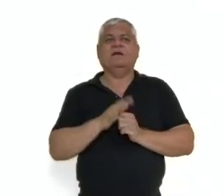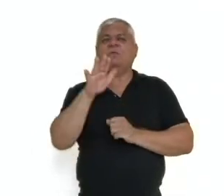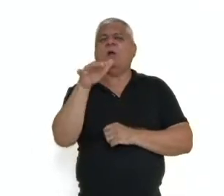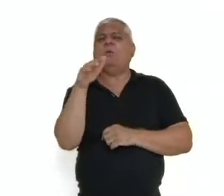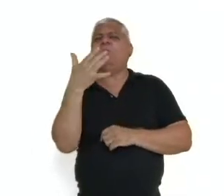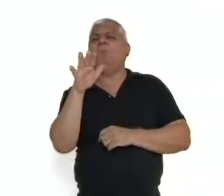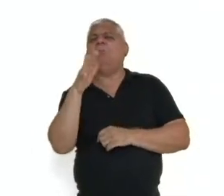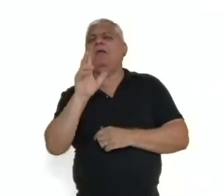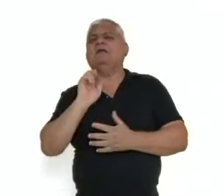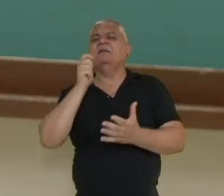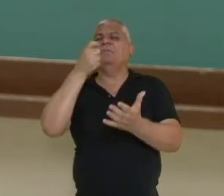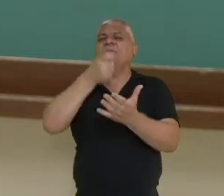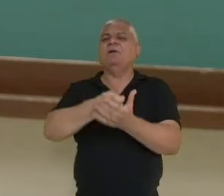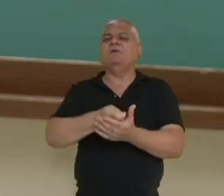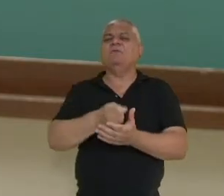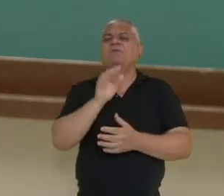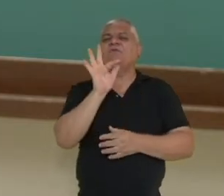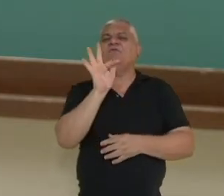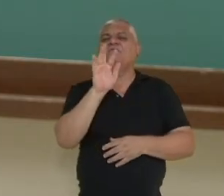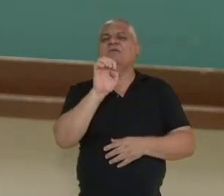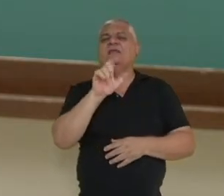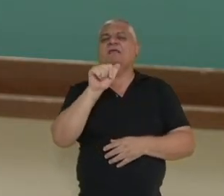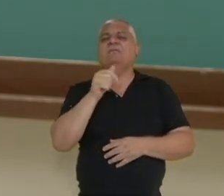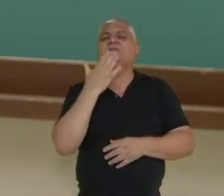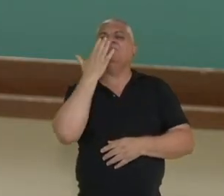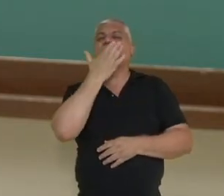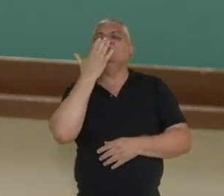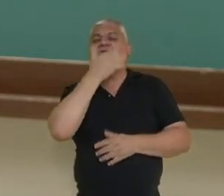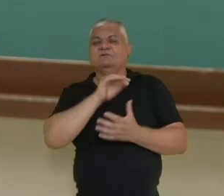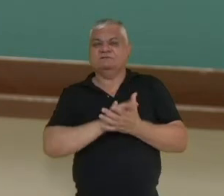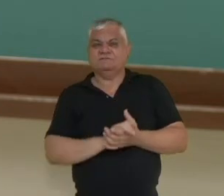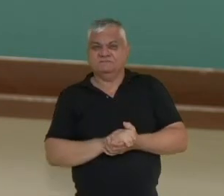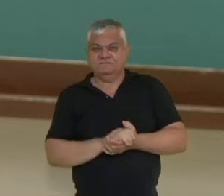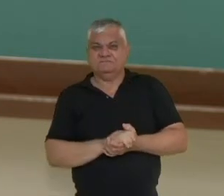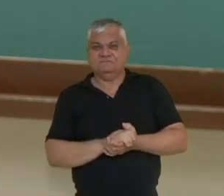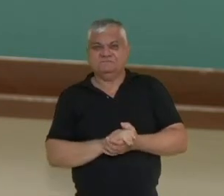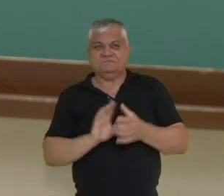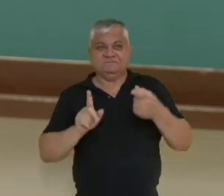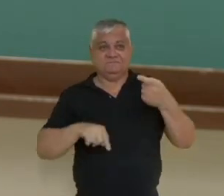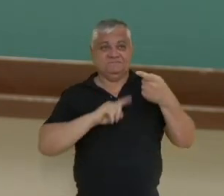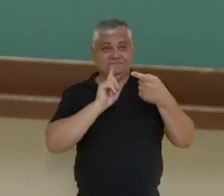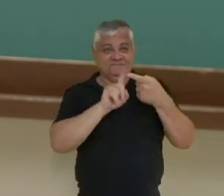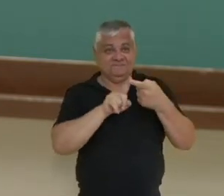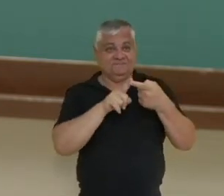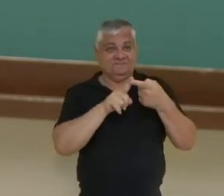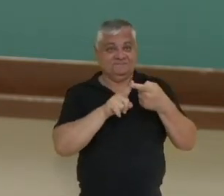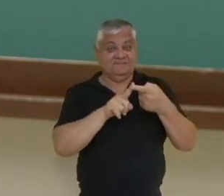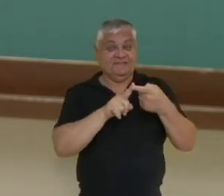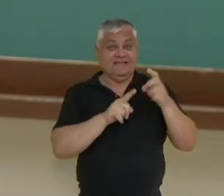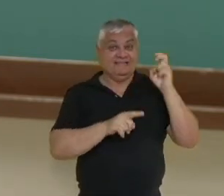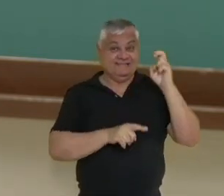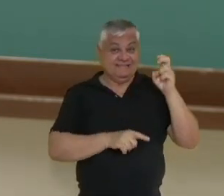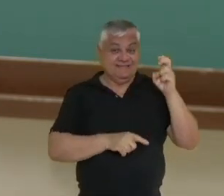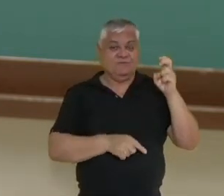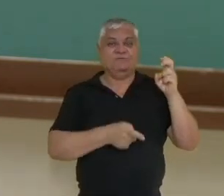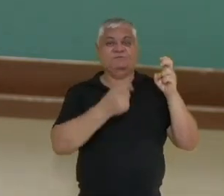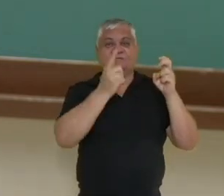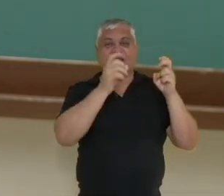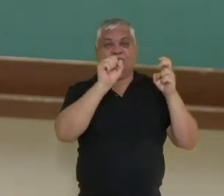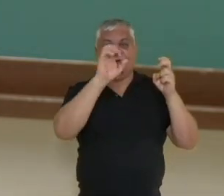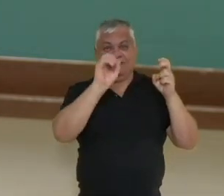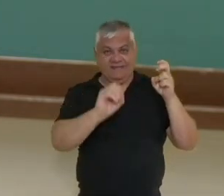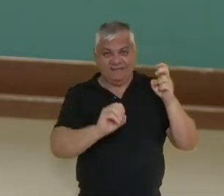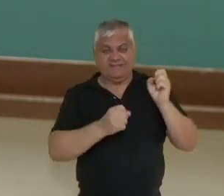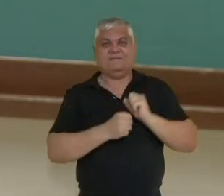médio pago por Felipe por doce? Pessoal, então vocês viram aí que tem bastante